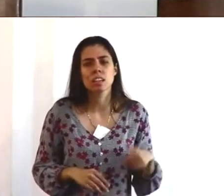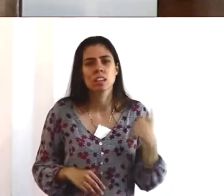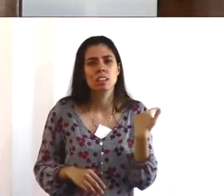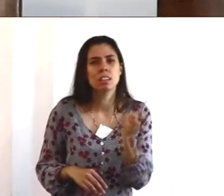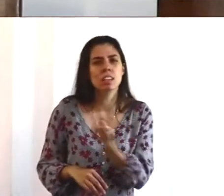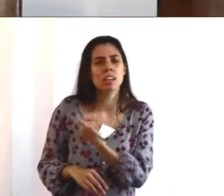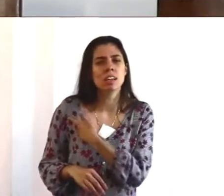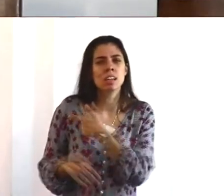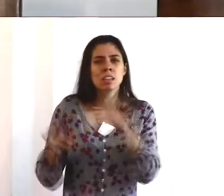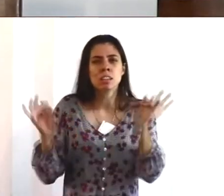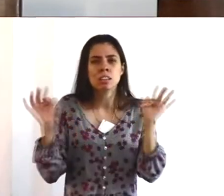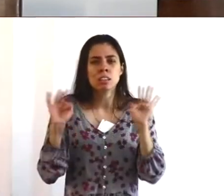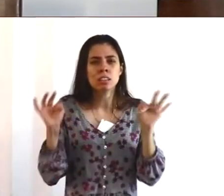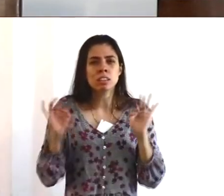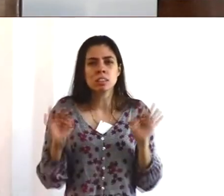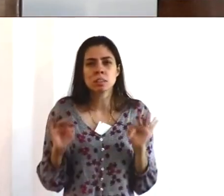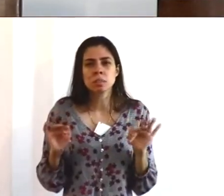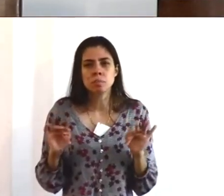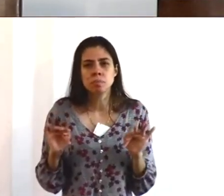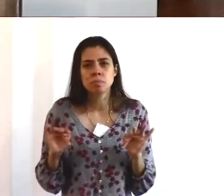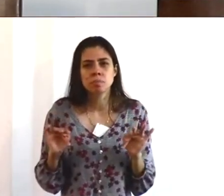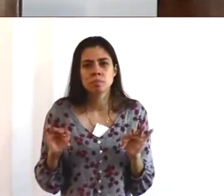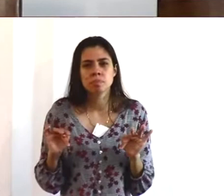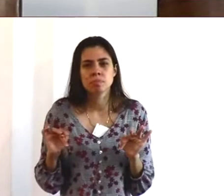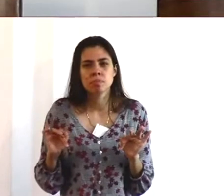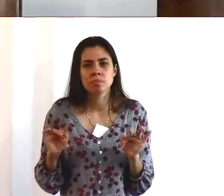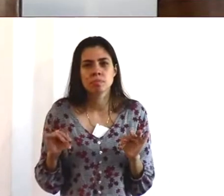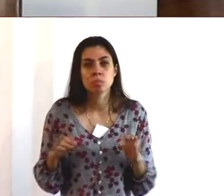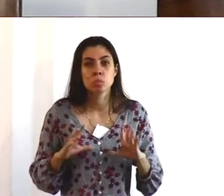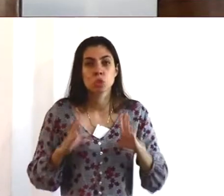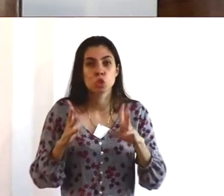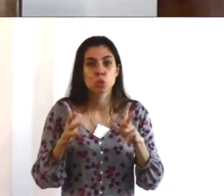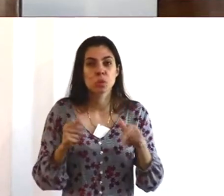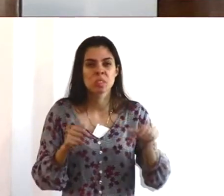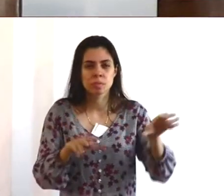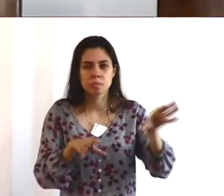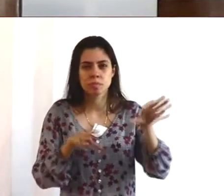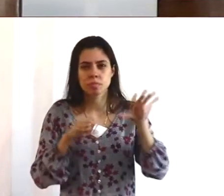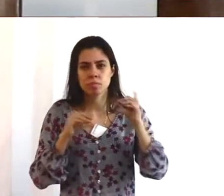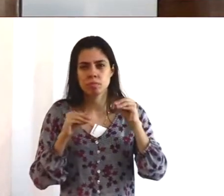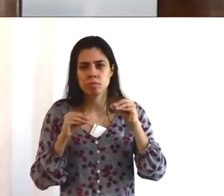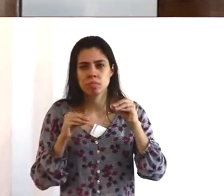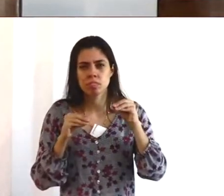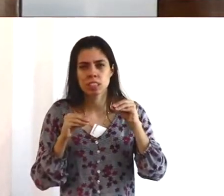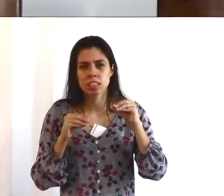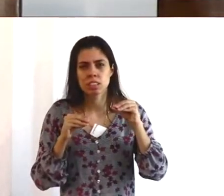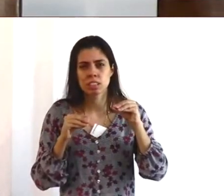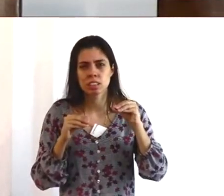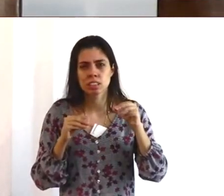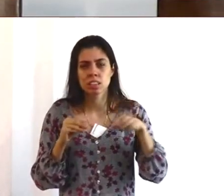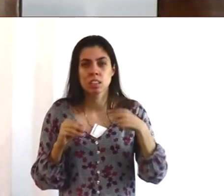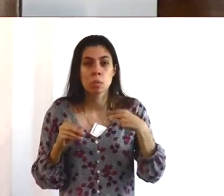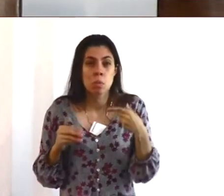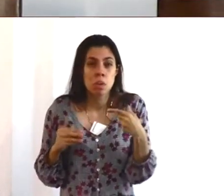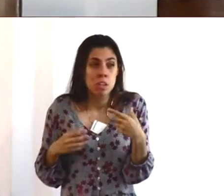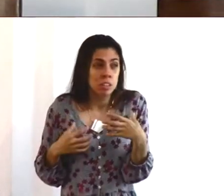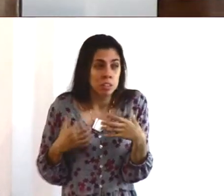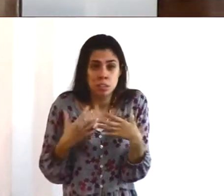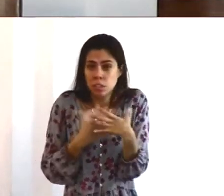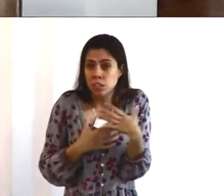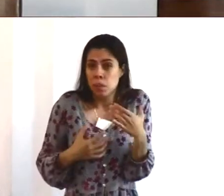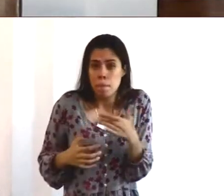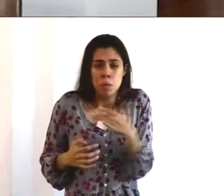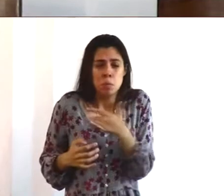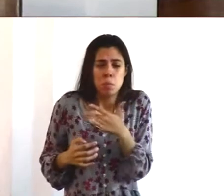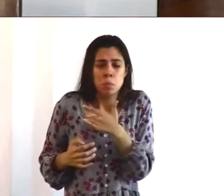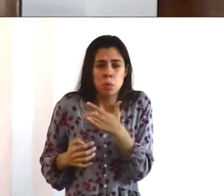estamos felizes com aquilo que nós recebemos, mas depois nós estamos desesperados,